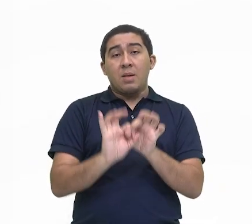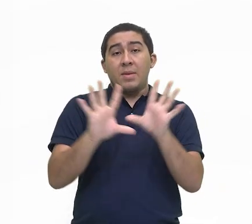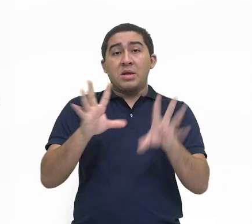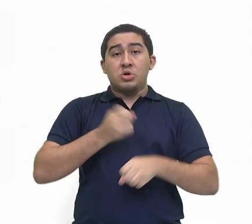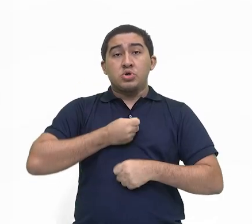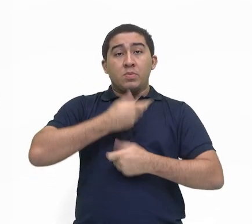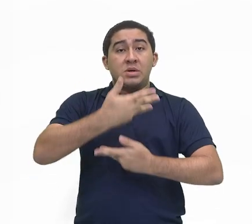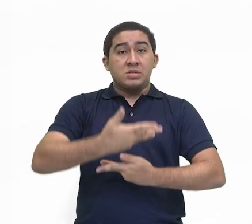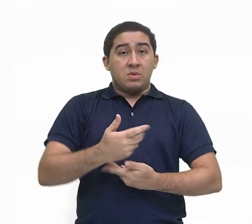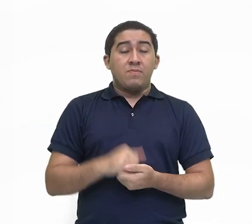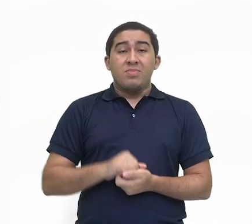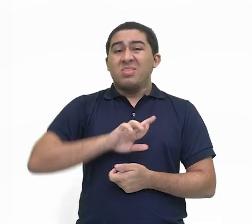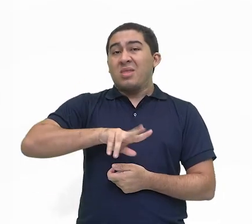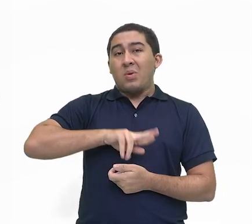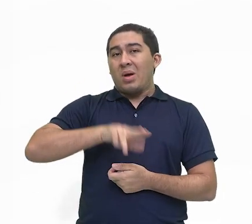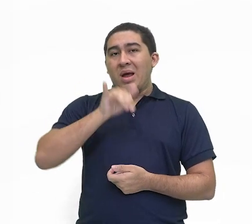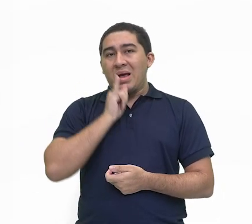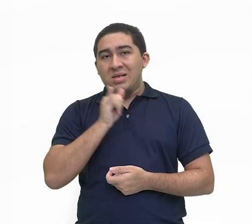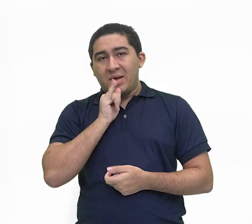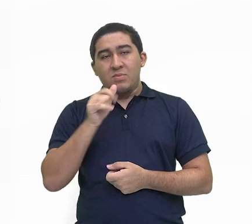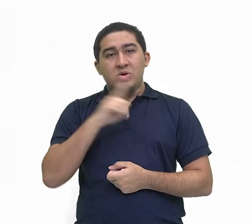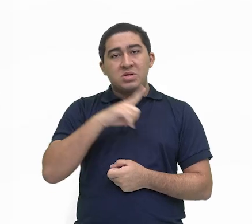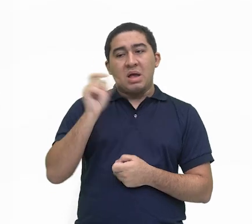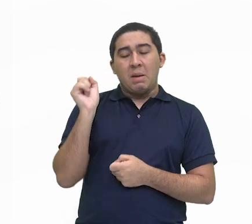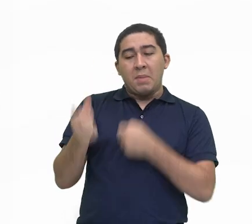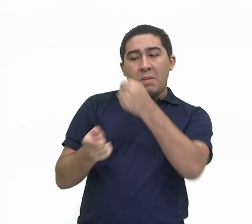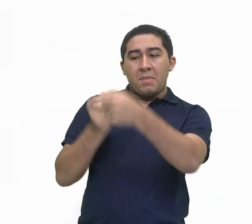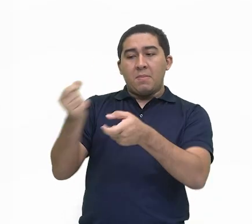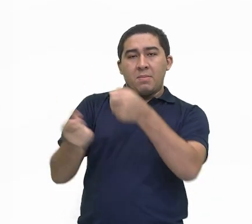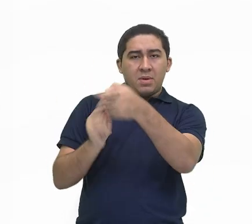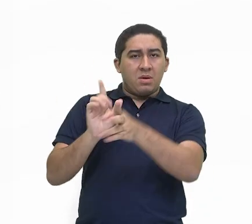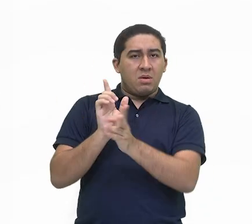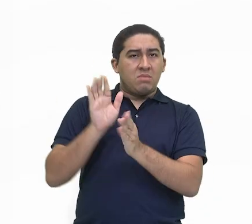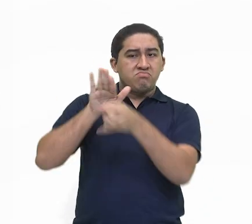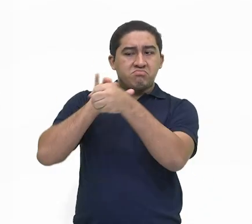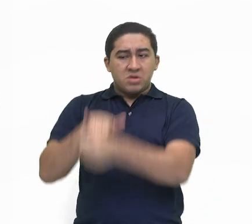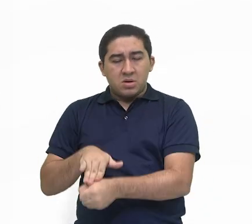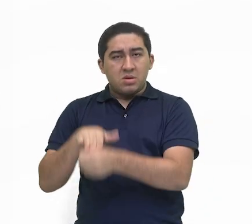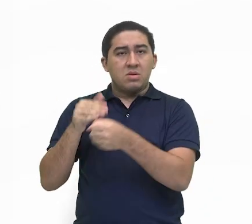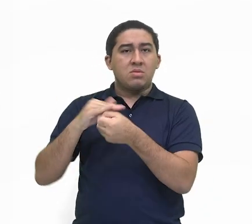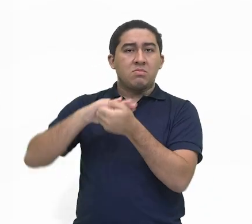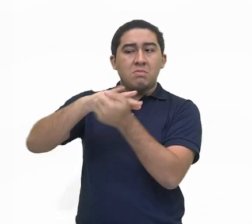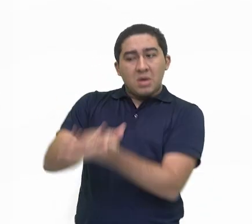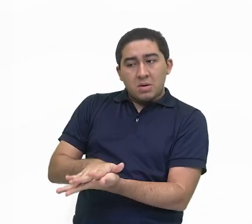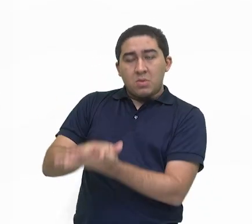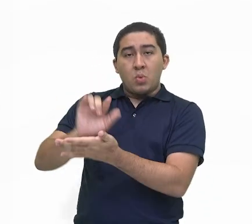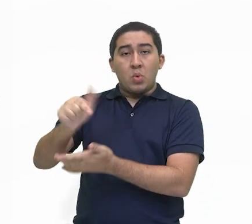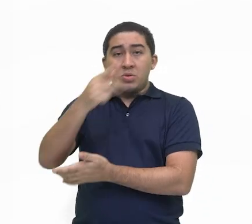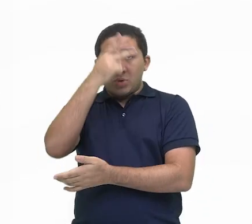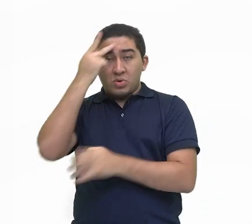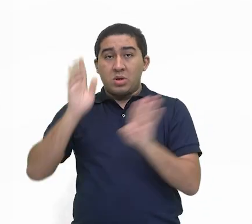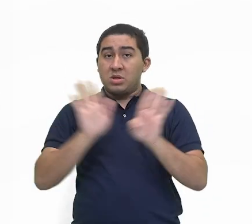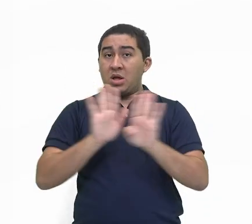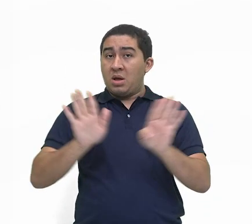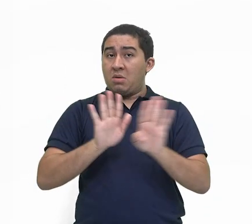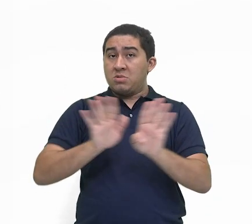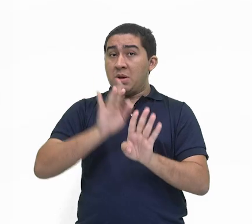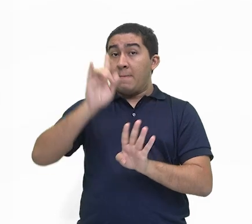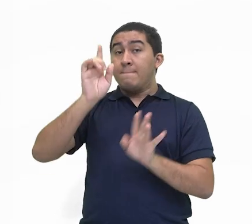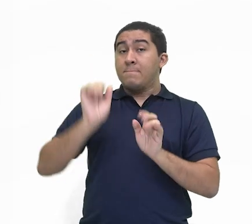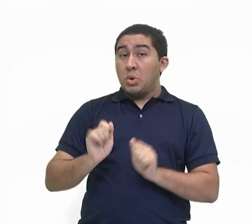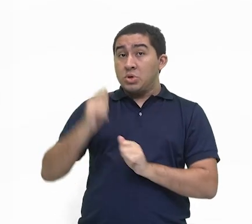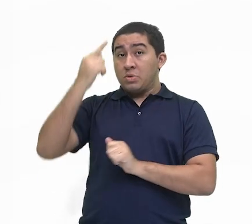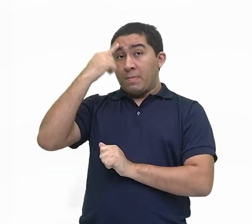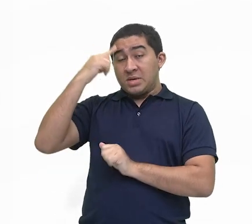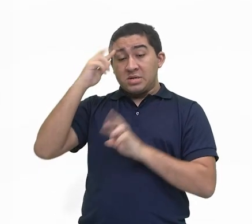não é liberdade de falar mal do outro, de denegrir o outro, de ofender o outro, mas é pensar diferente do